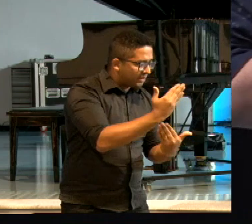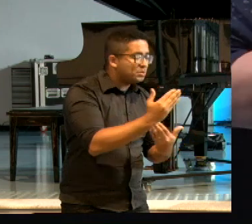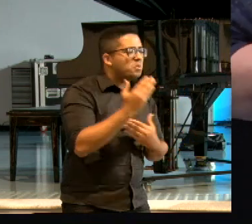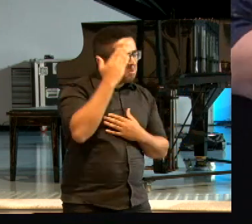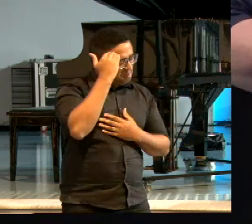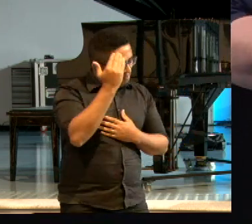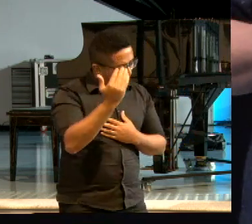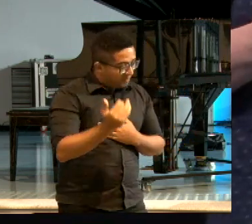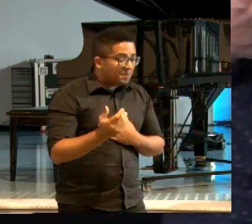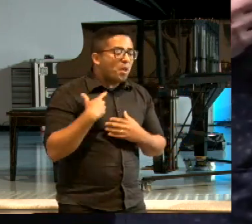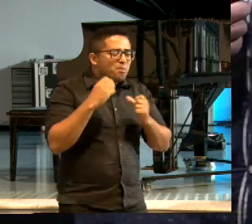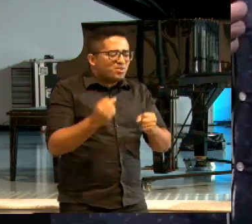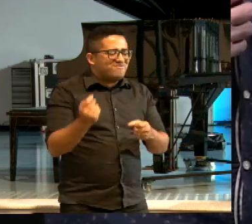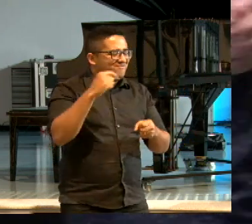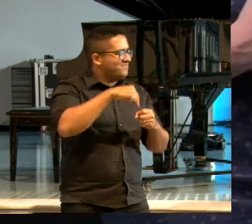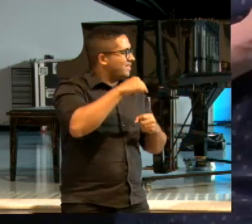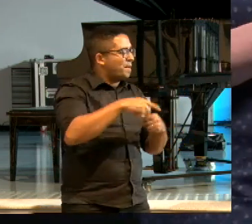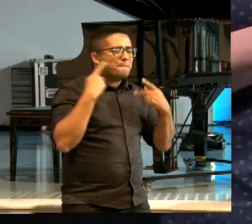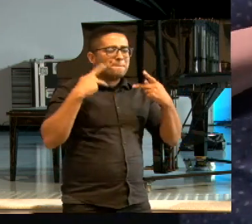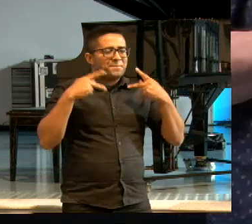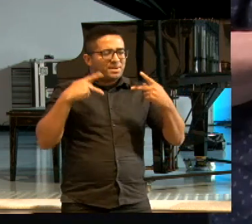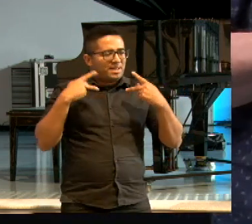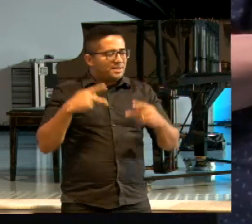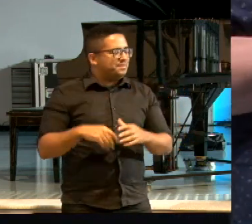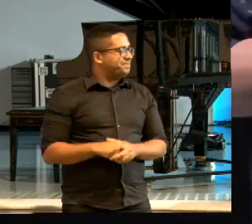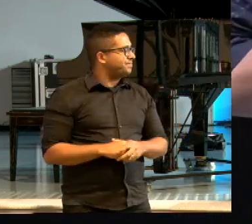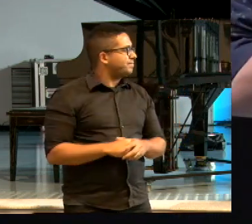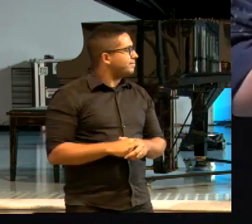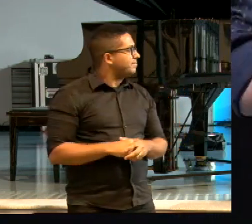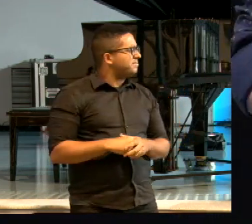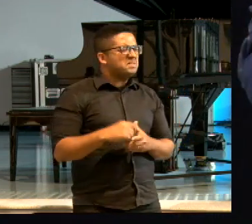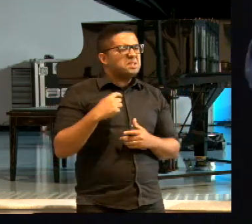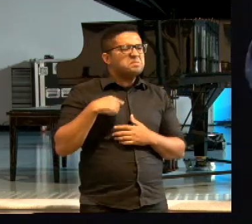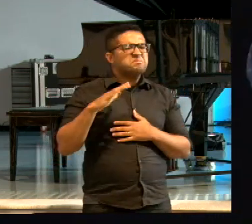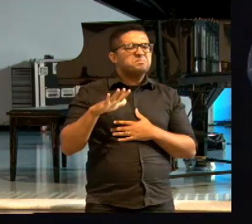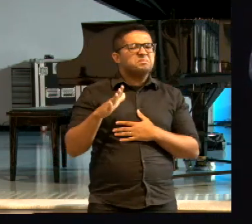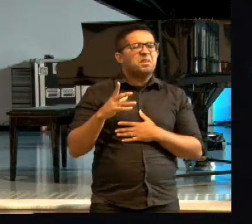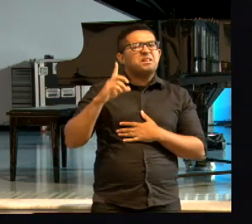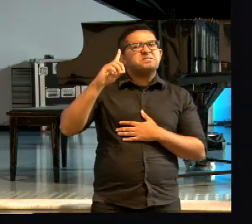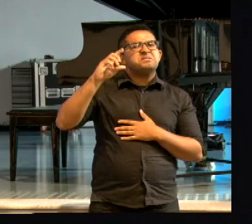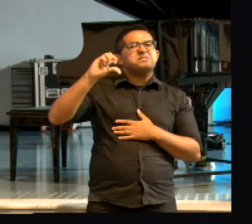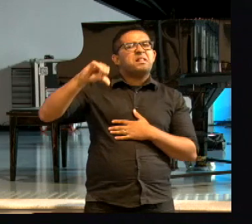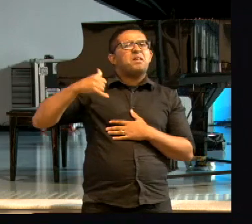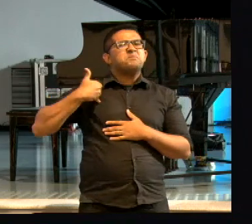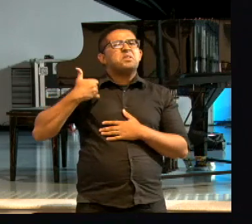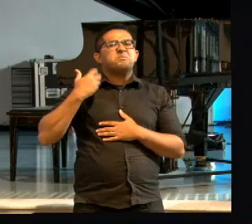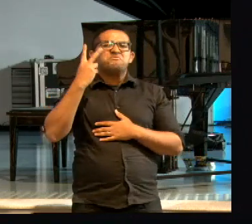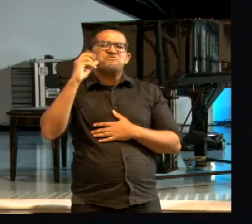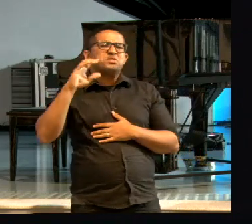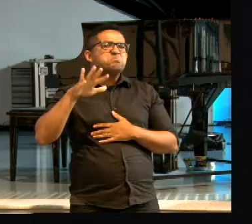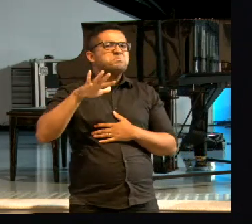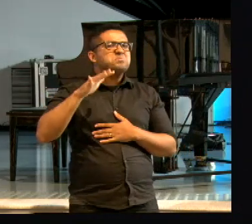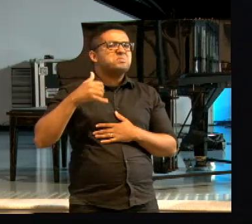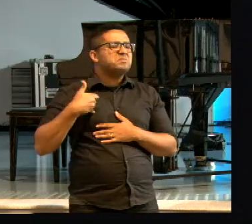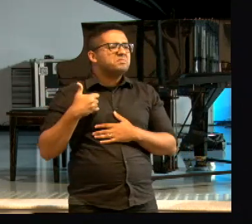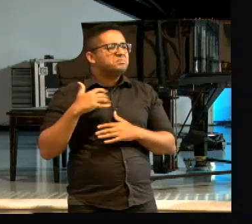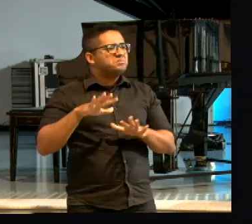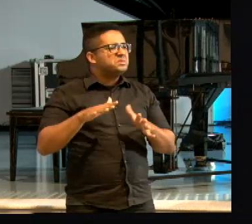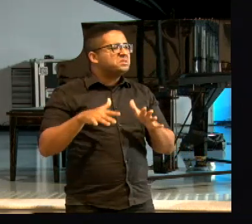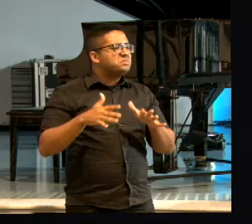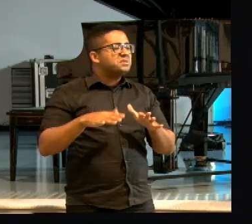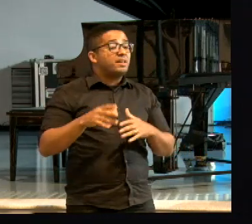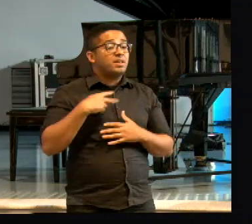honra de poder ocupar um púlpito como o seu. Eu tinha meus 19, 20 anos de idade e já